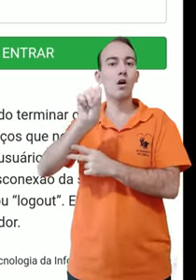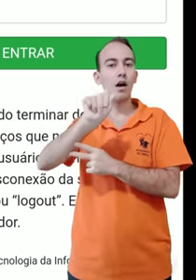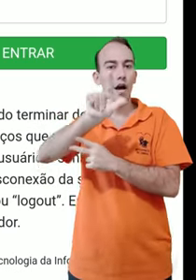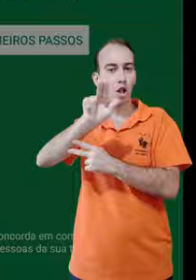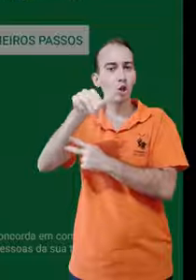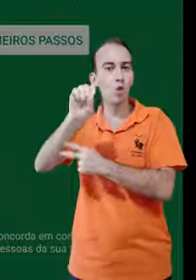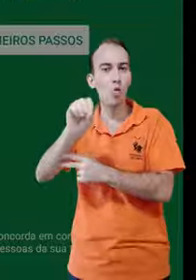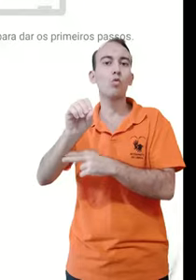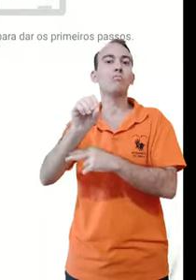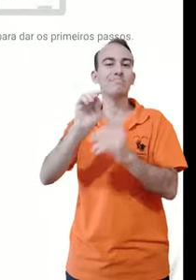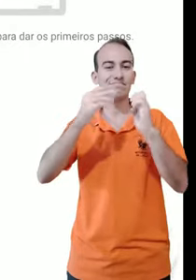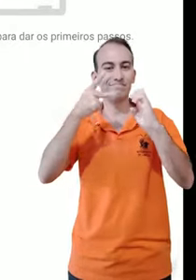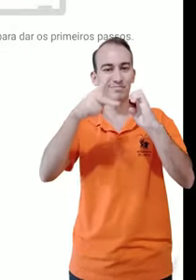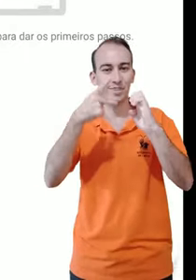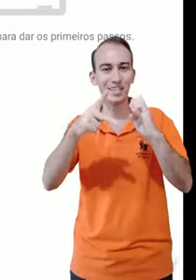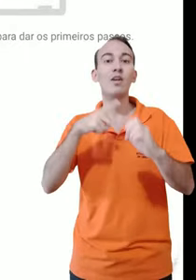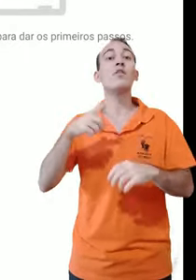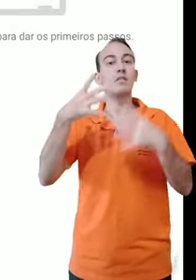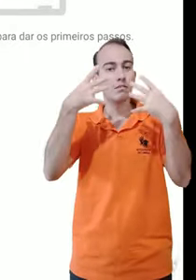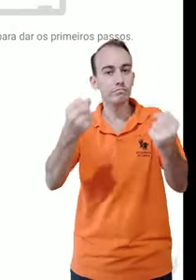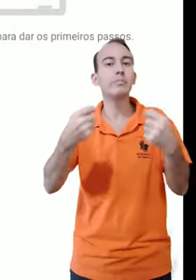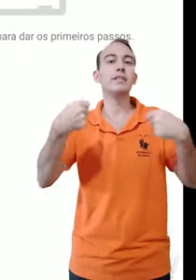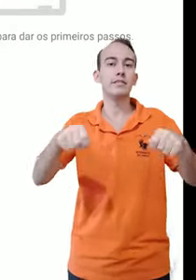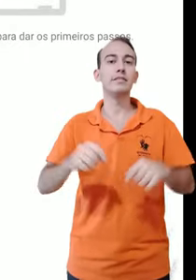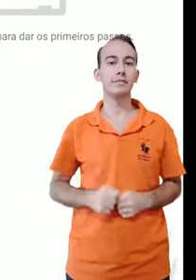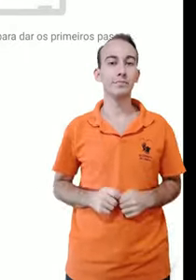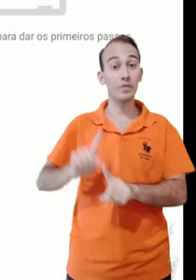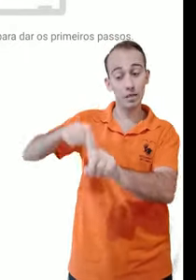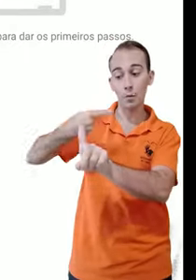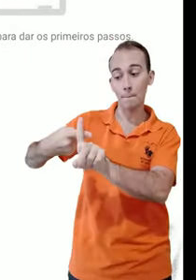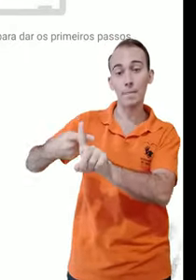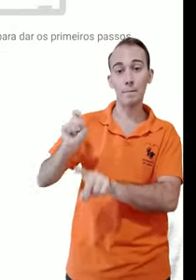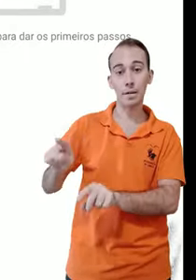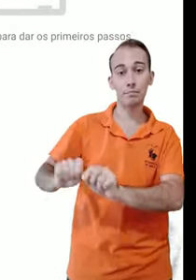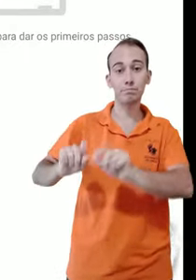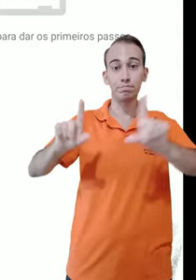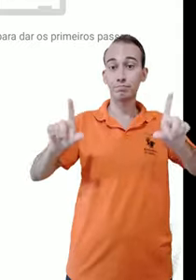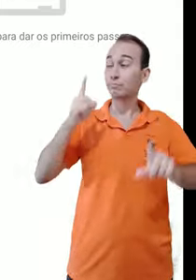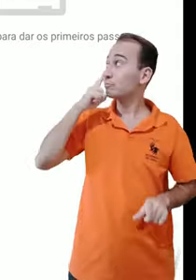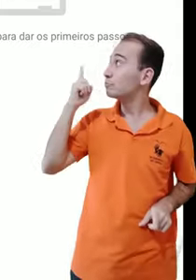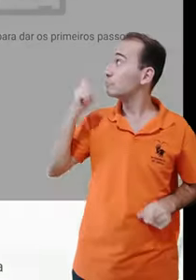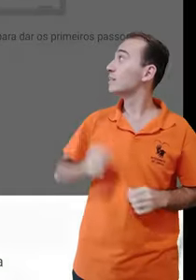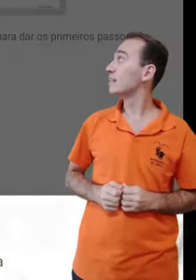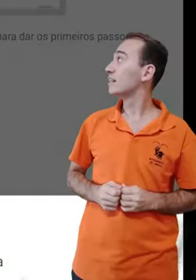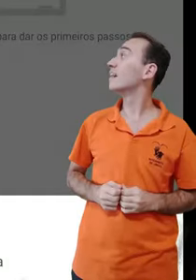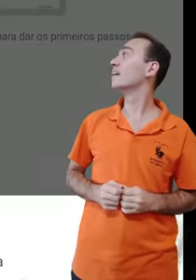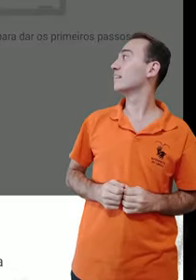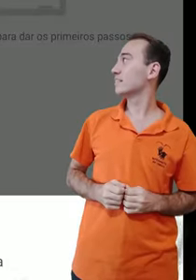pressionar em entrar o próximo passo é clicar no sinal de + no canto inferior direito e depois na opção